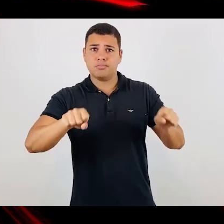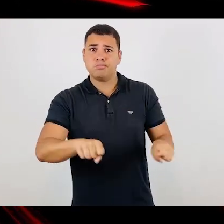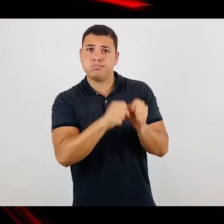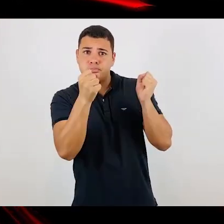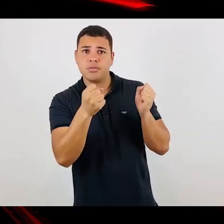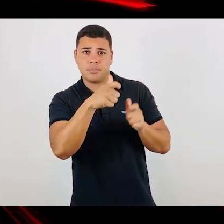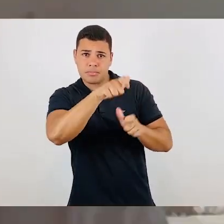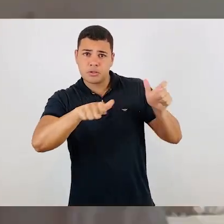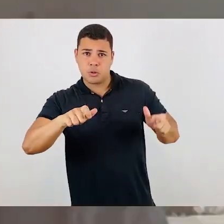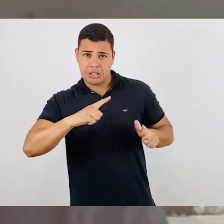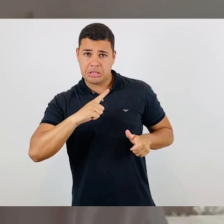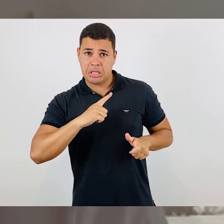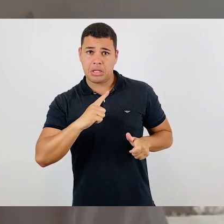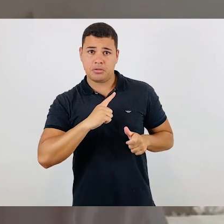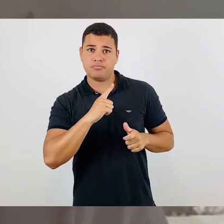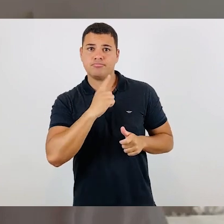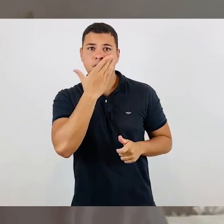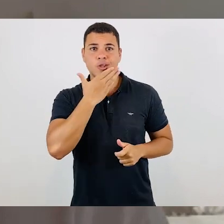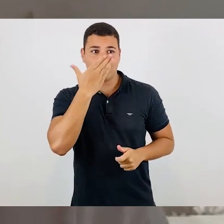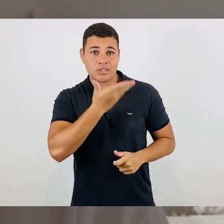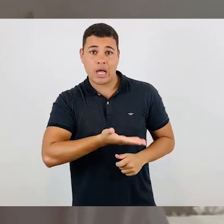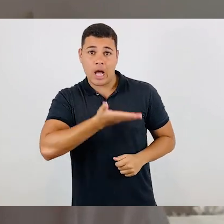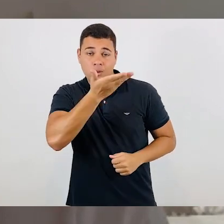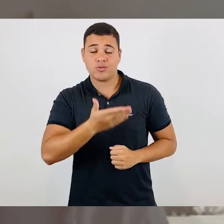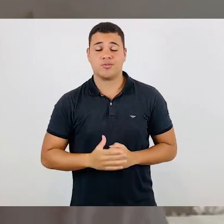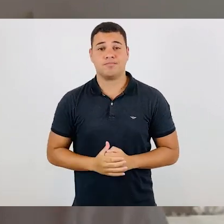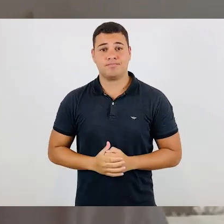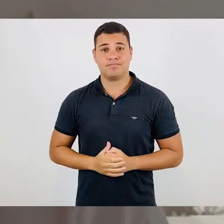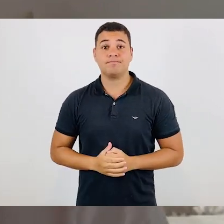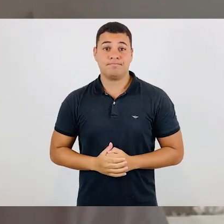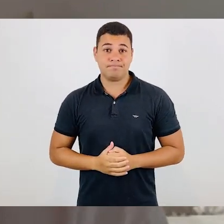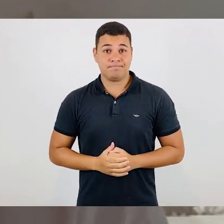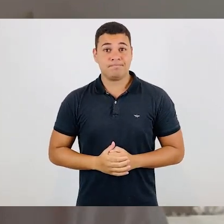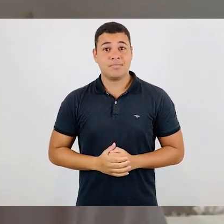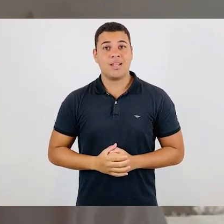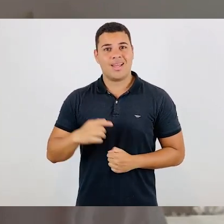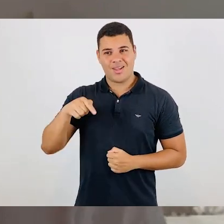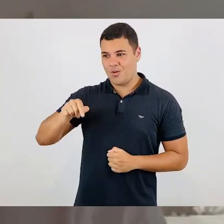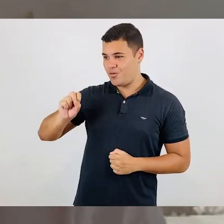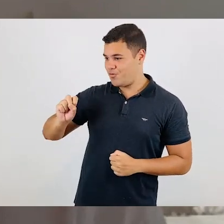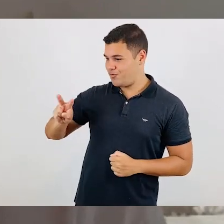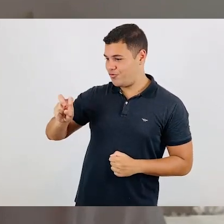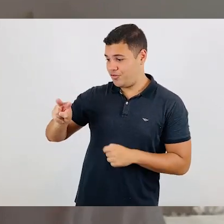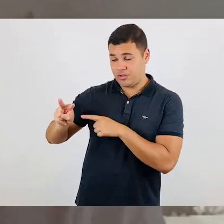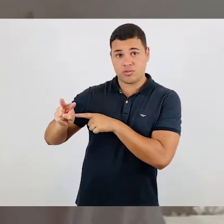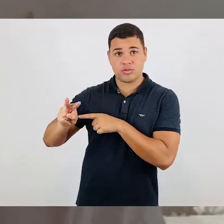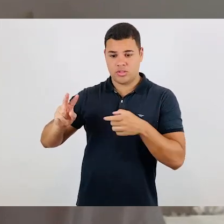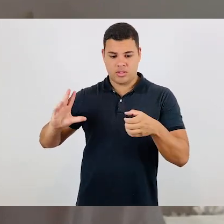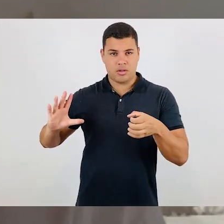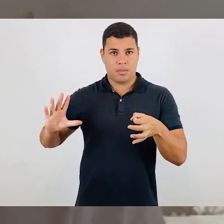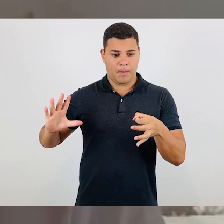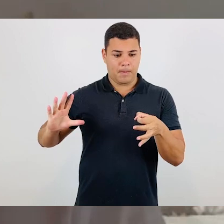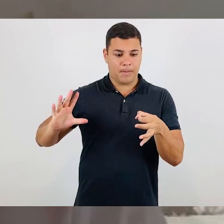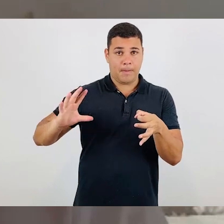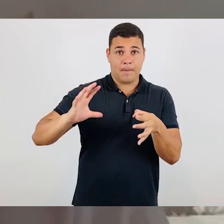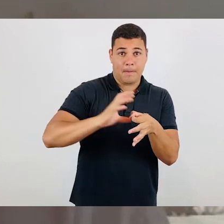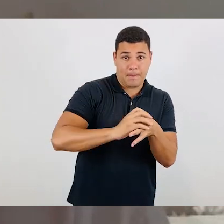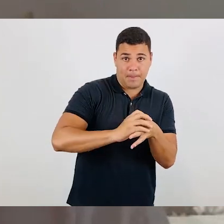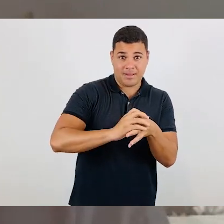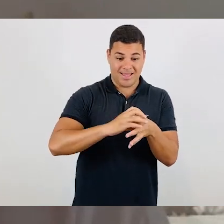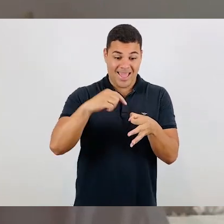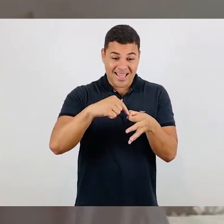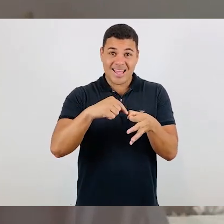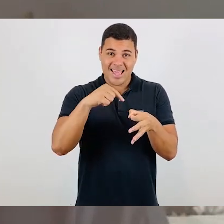hiperglicemia? Como? Ele entra na célula por meio de um receptor que chama ECA, ECA2.